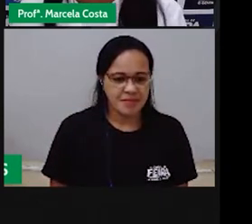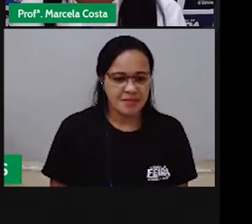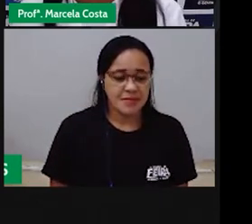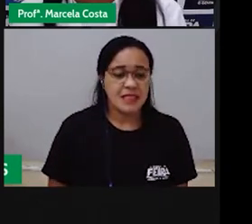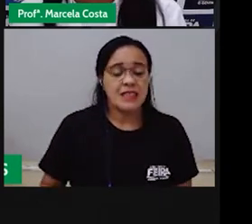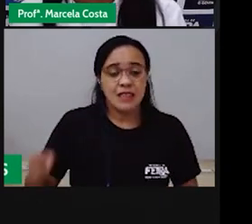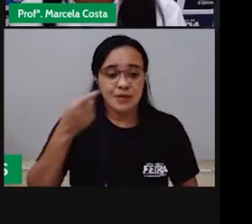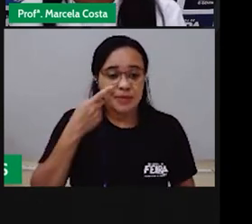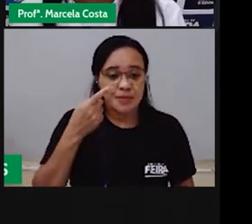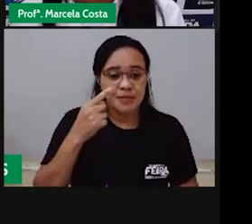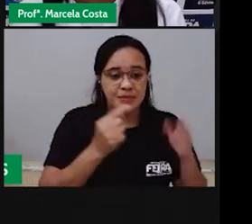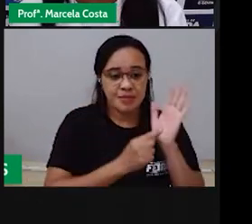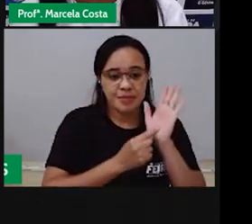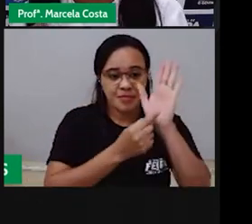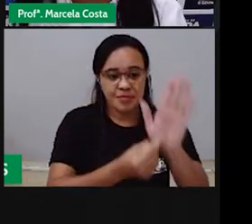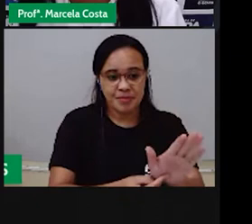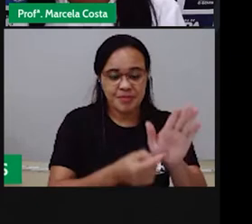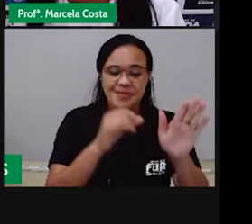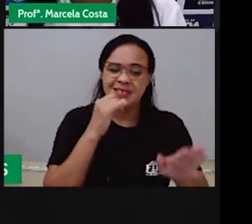Vou mostrar um exemplo.